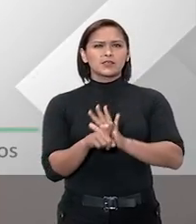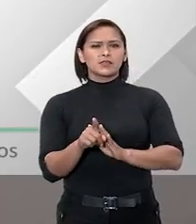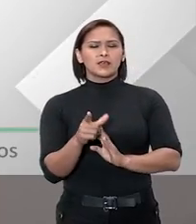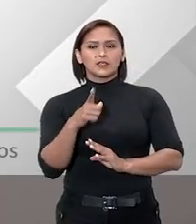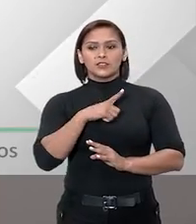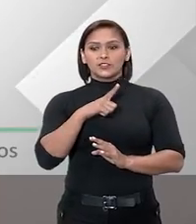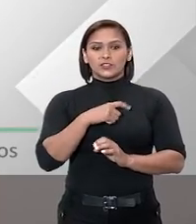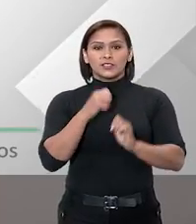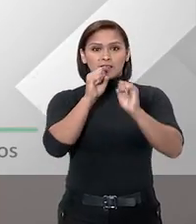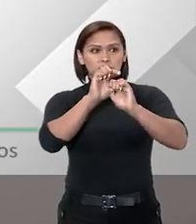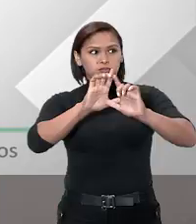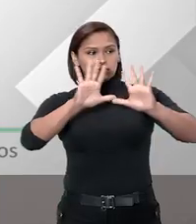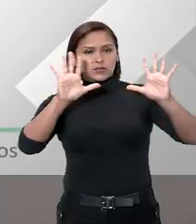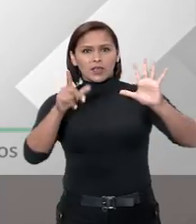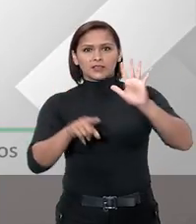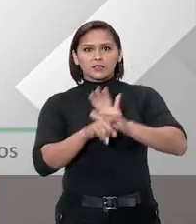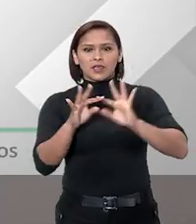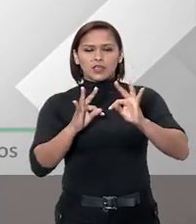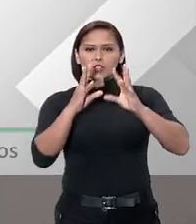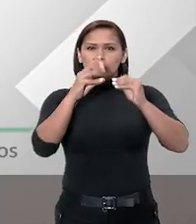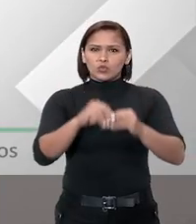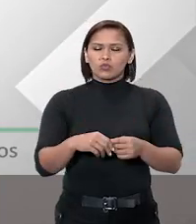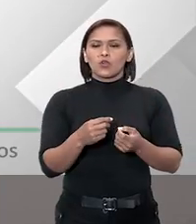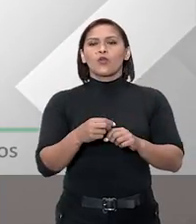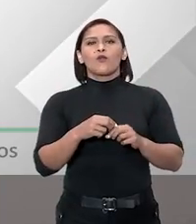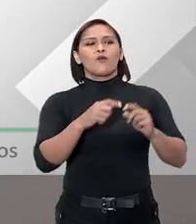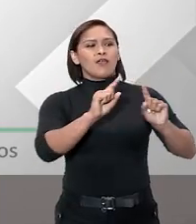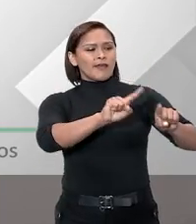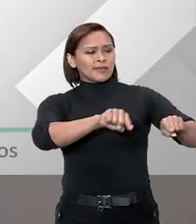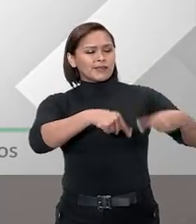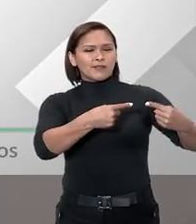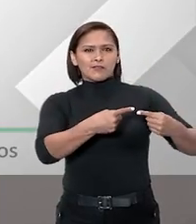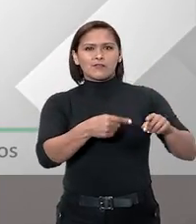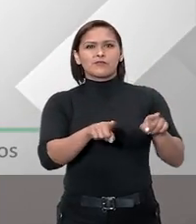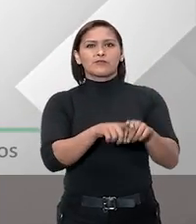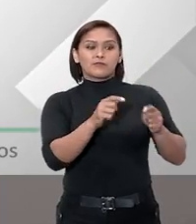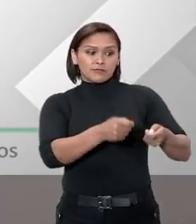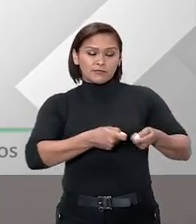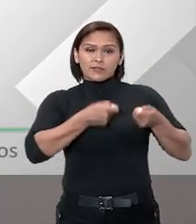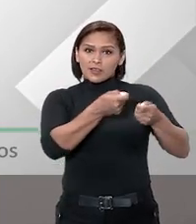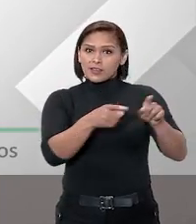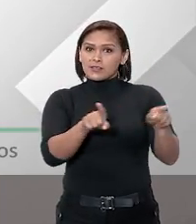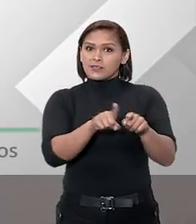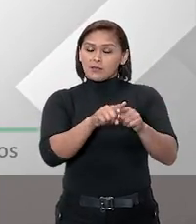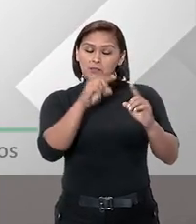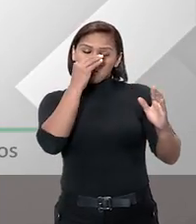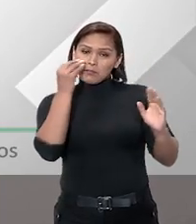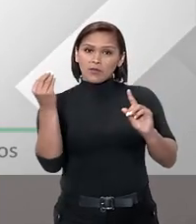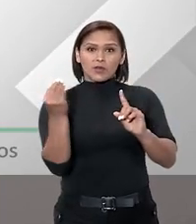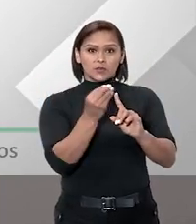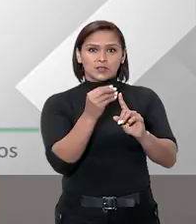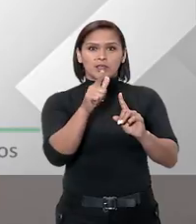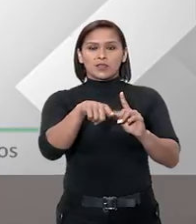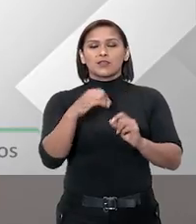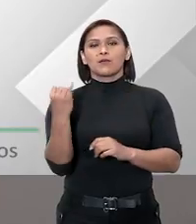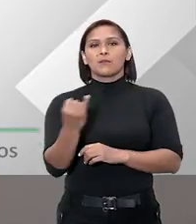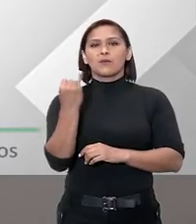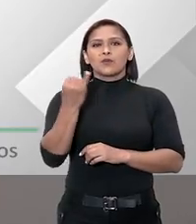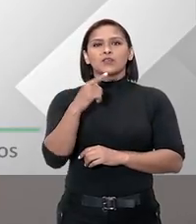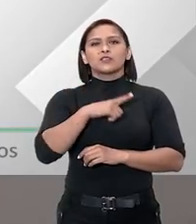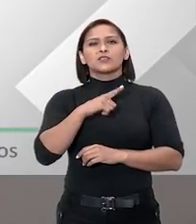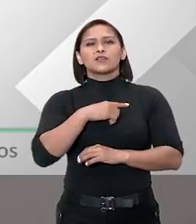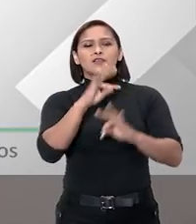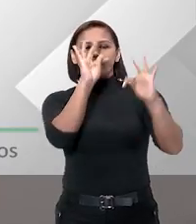de se ter essa transparência, né, inerente à ampla defesa do imputado, do acusado. Então, é importante que tenha